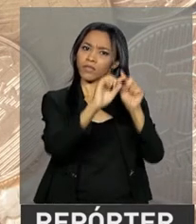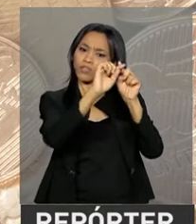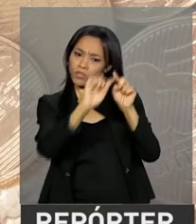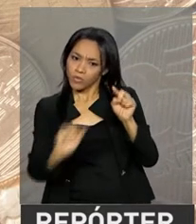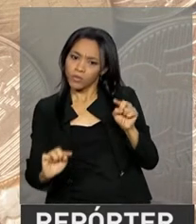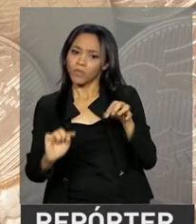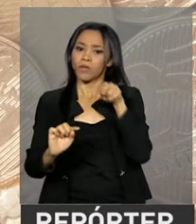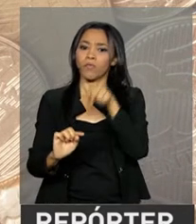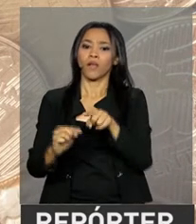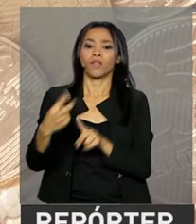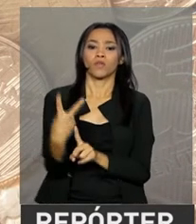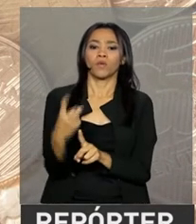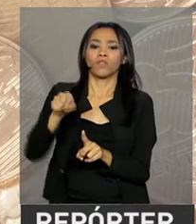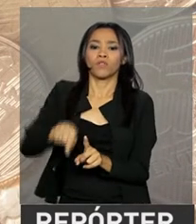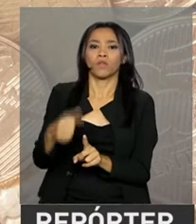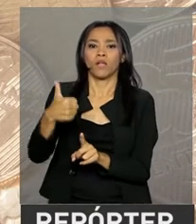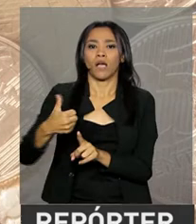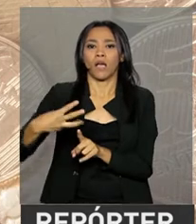2,34% para